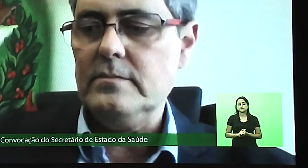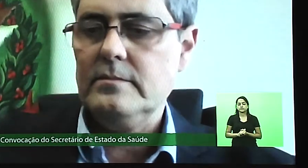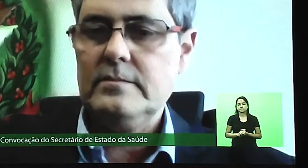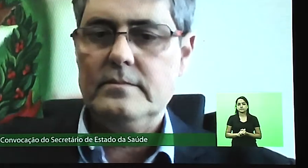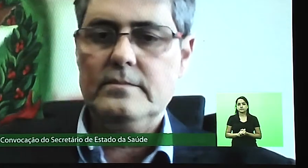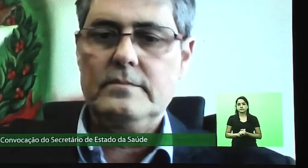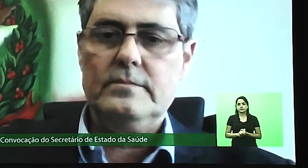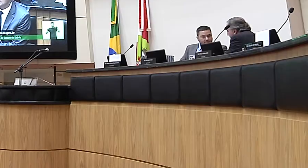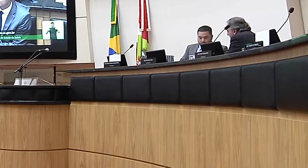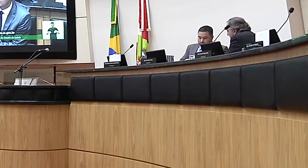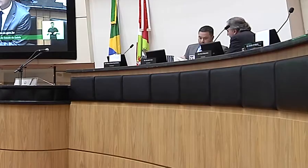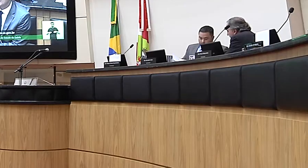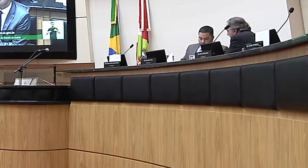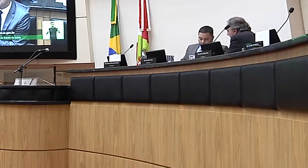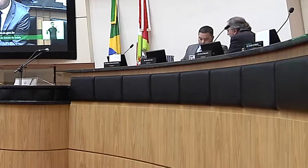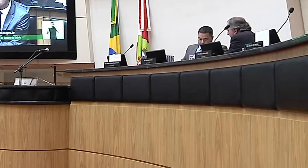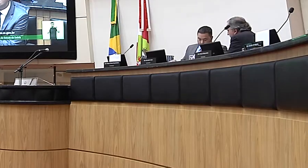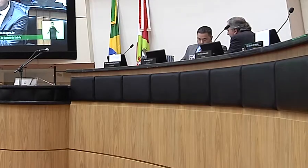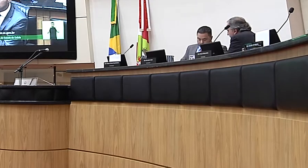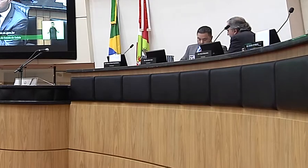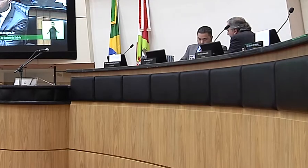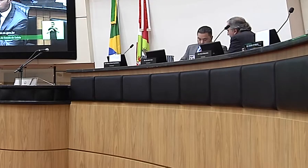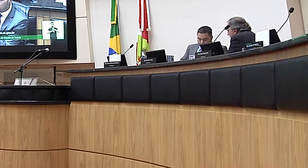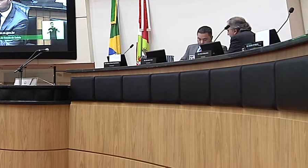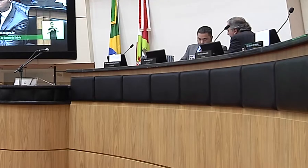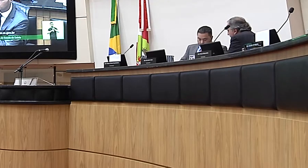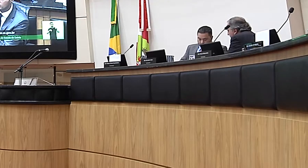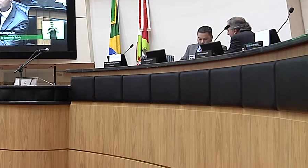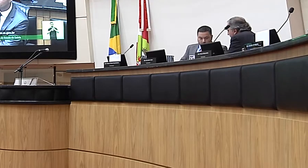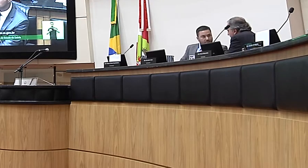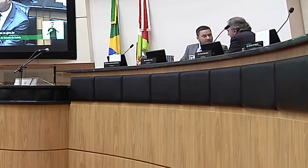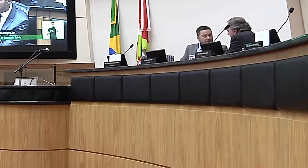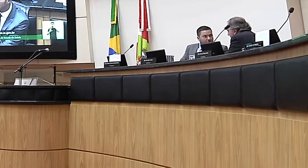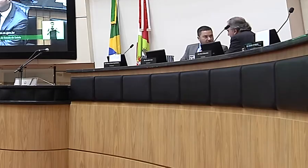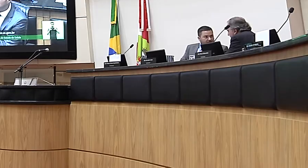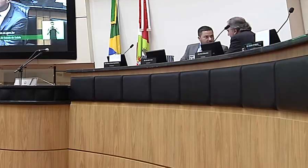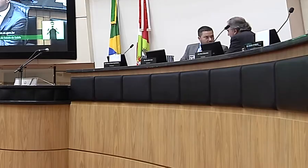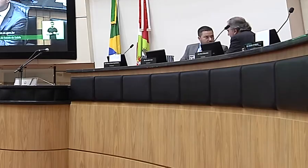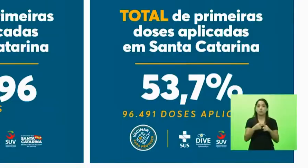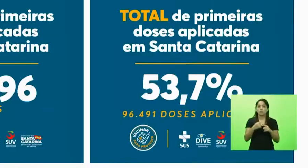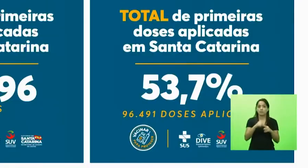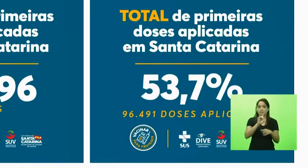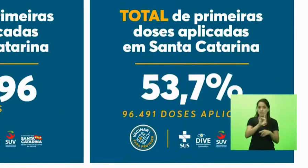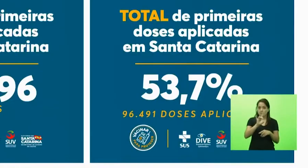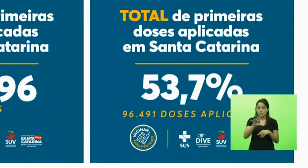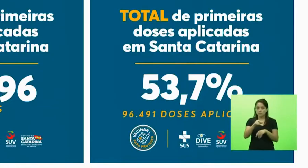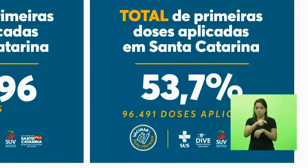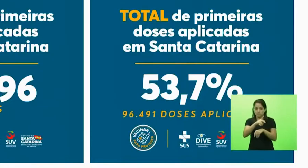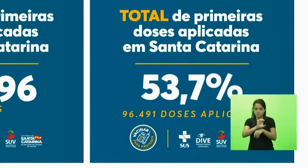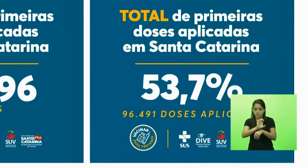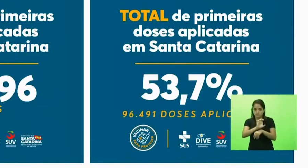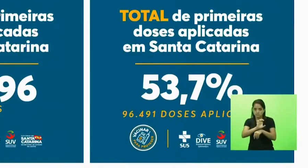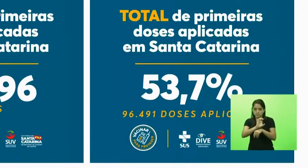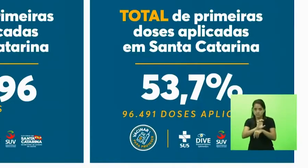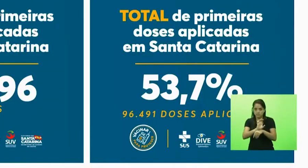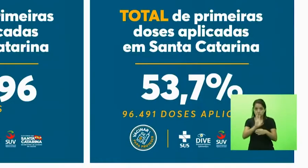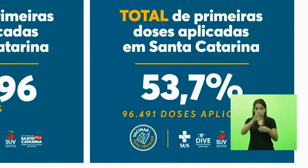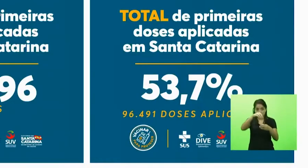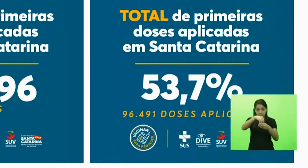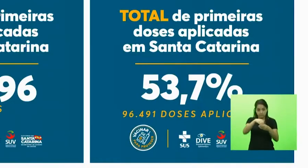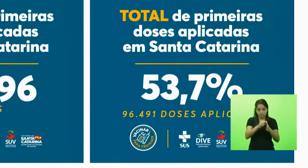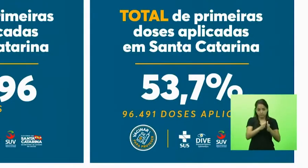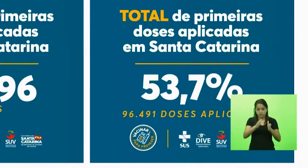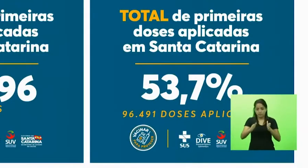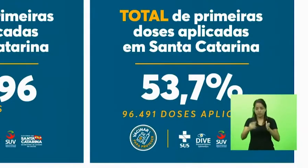reunião virtualmente e afirmou que até agora o Estado já recebeu do governo federal quase 300 mil doses de